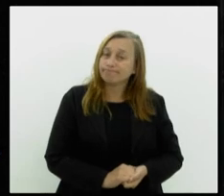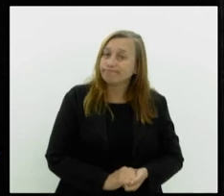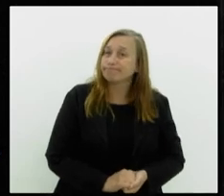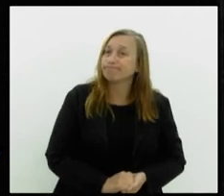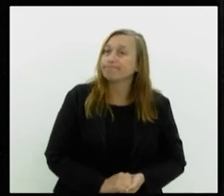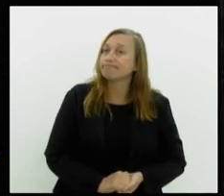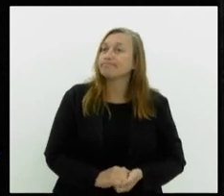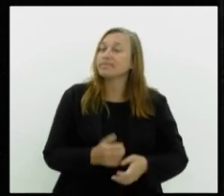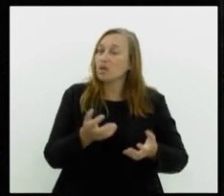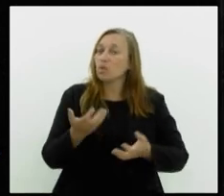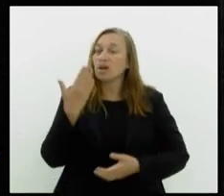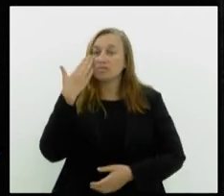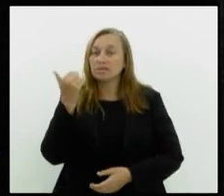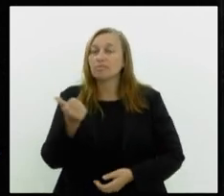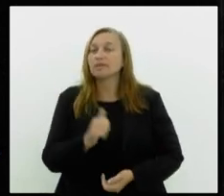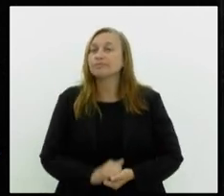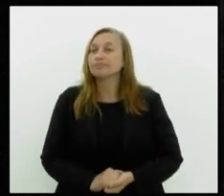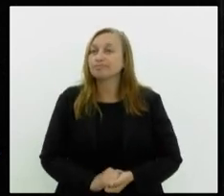Eu quero saber